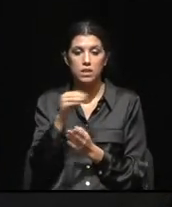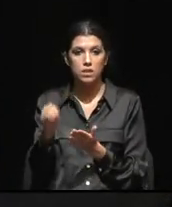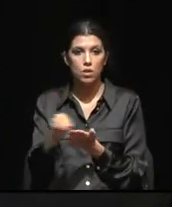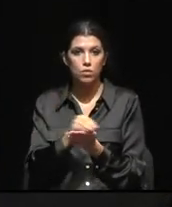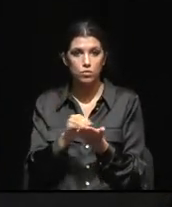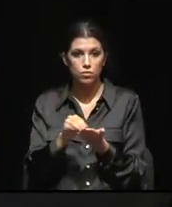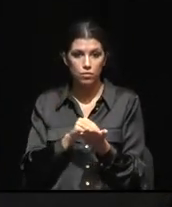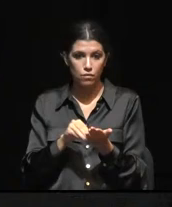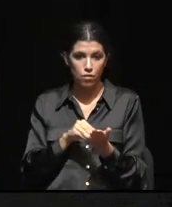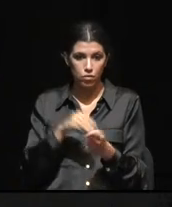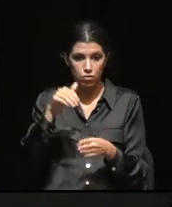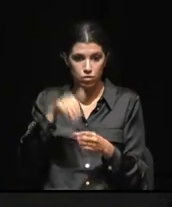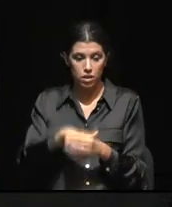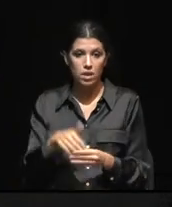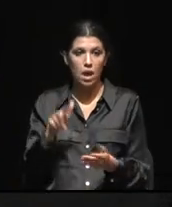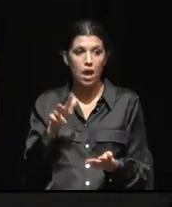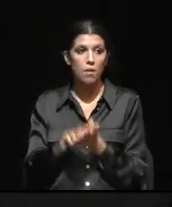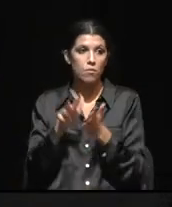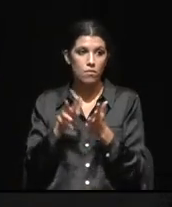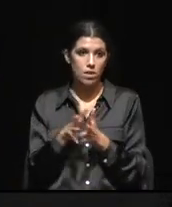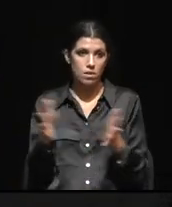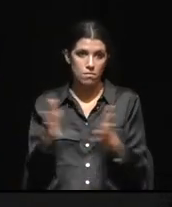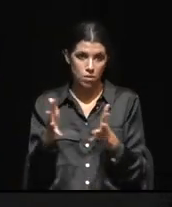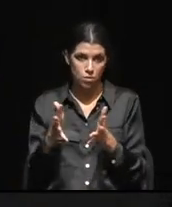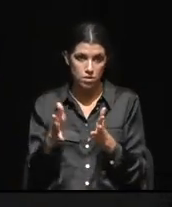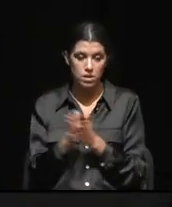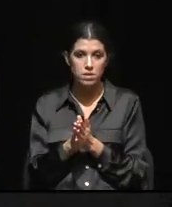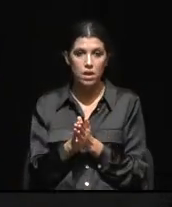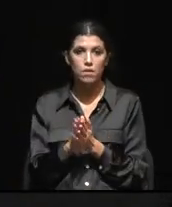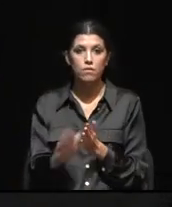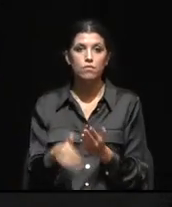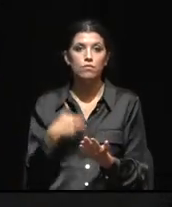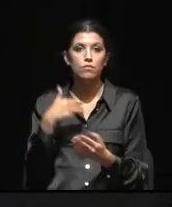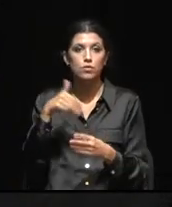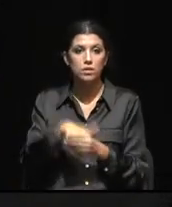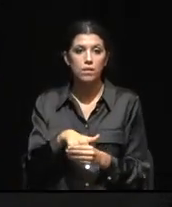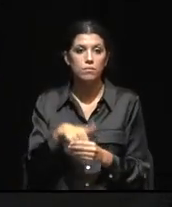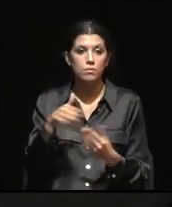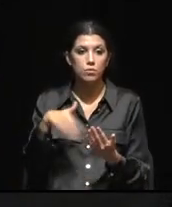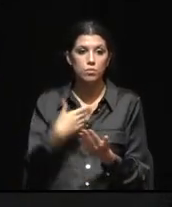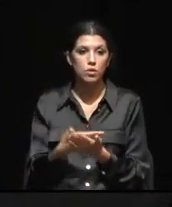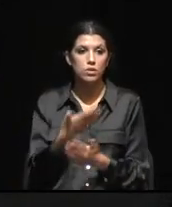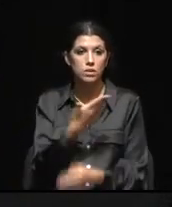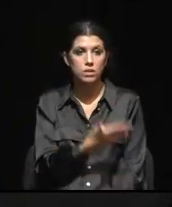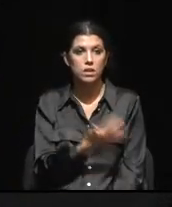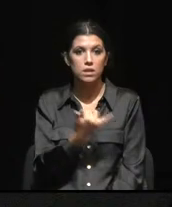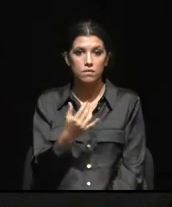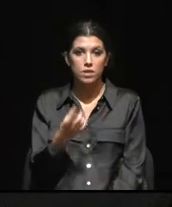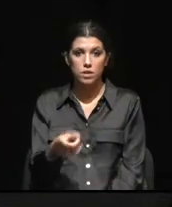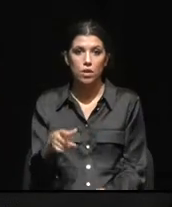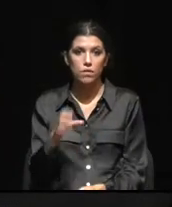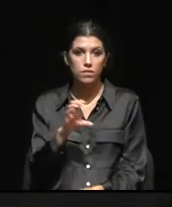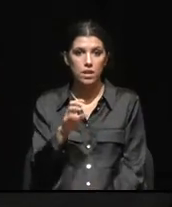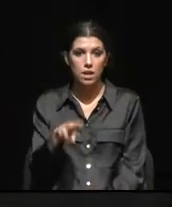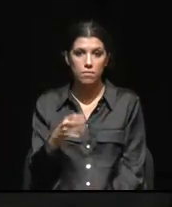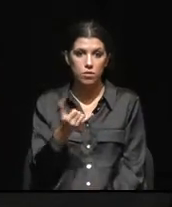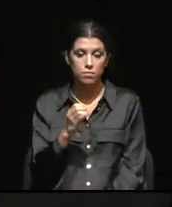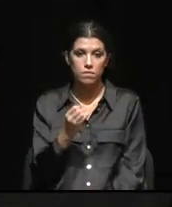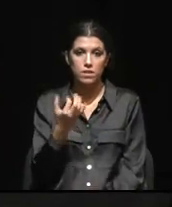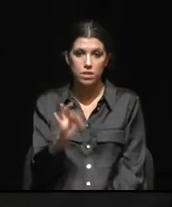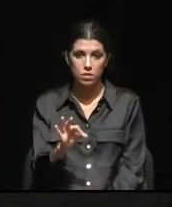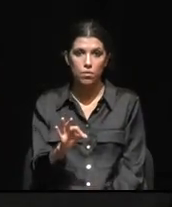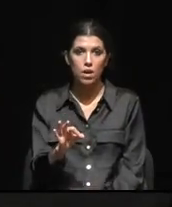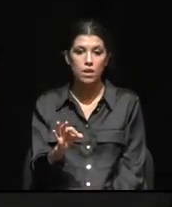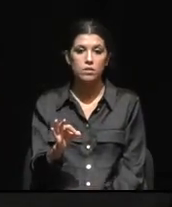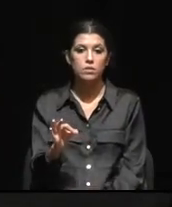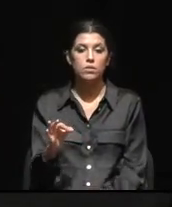aprovada por maioria votamos a proposta 129 cm 2024 prévia autorização de repartição